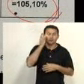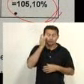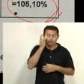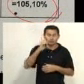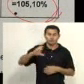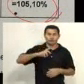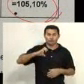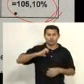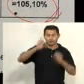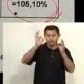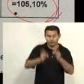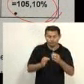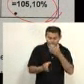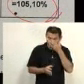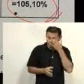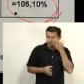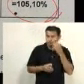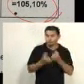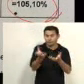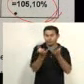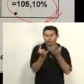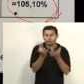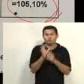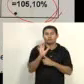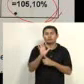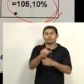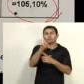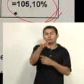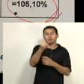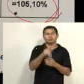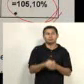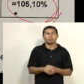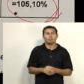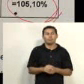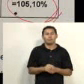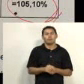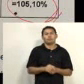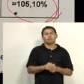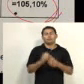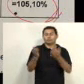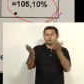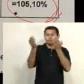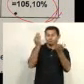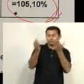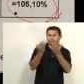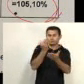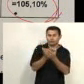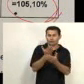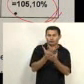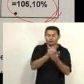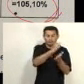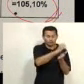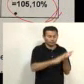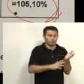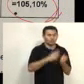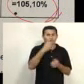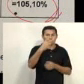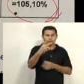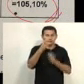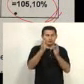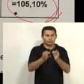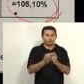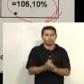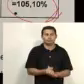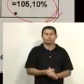ética. Certo, pessoal? Então, isso que eu queria mostrar para vocês em relação à aula atividade 2. Tá?